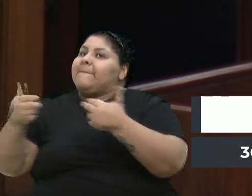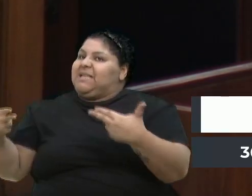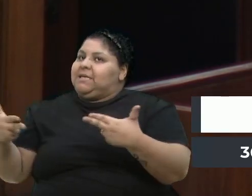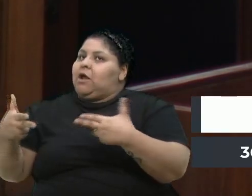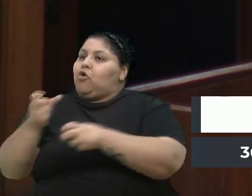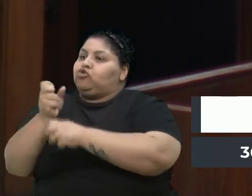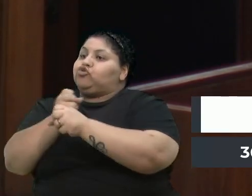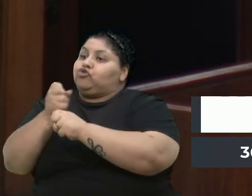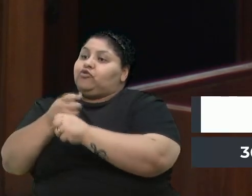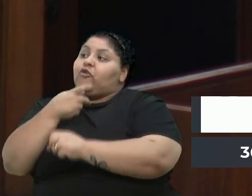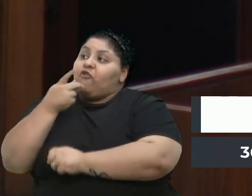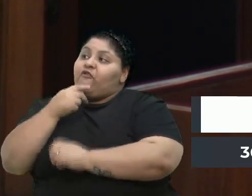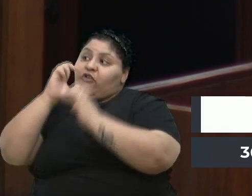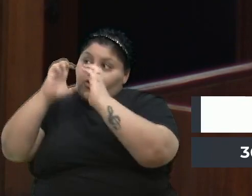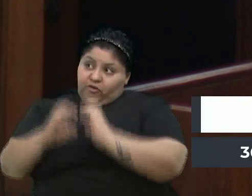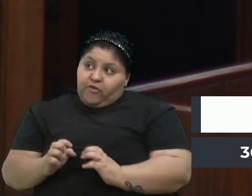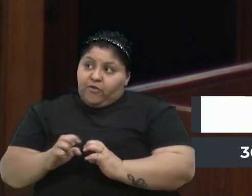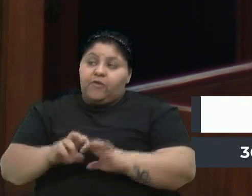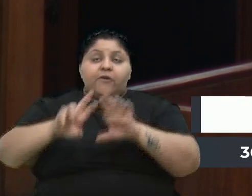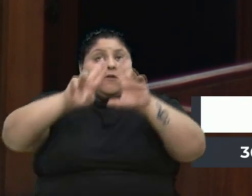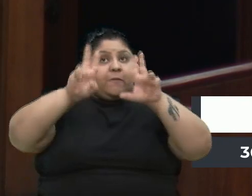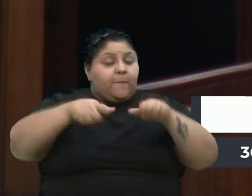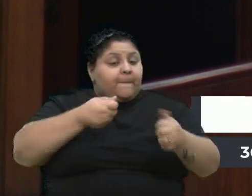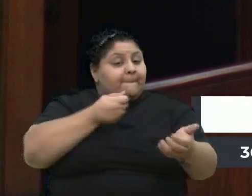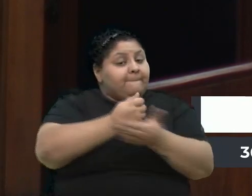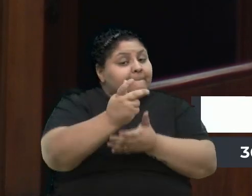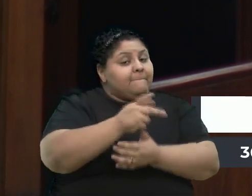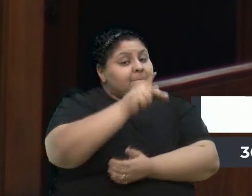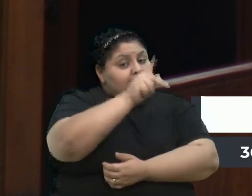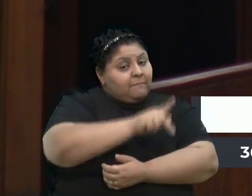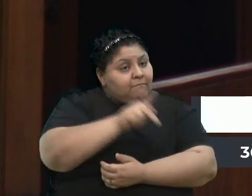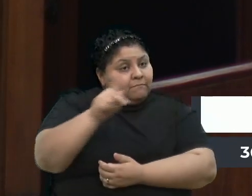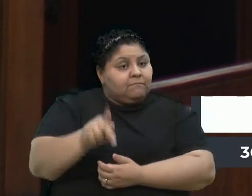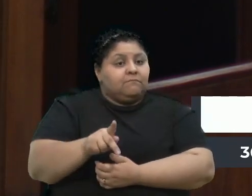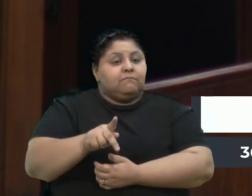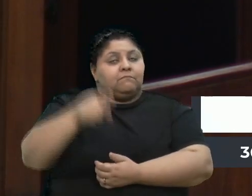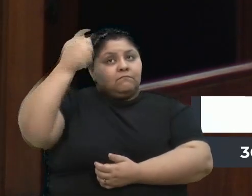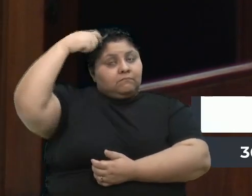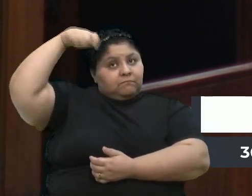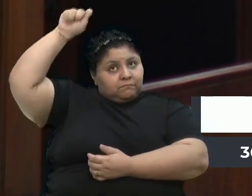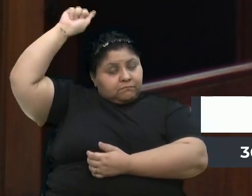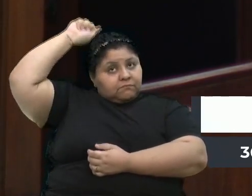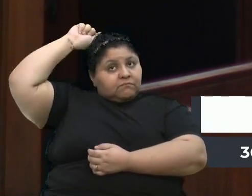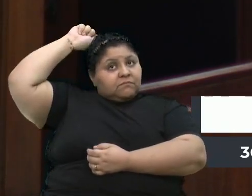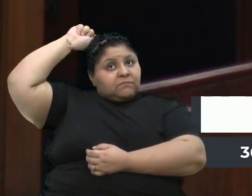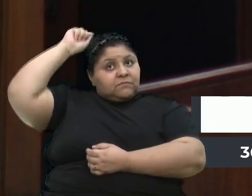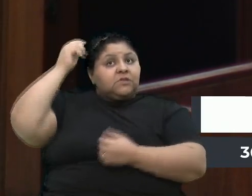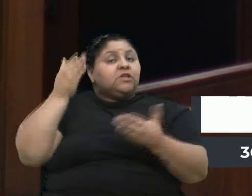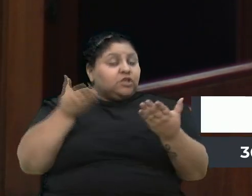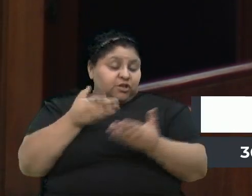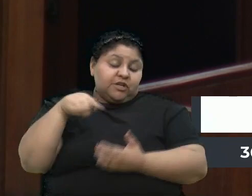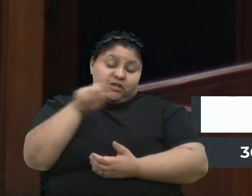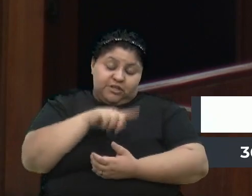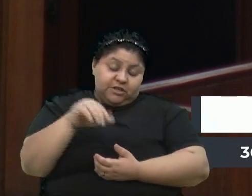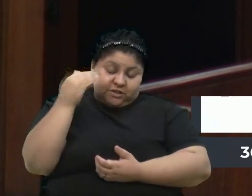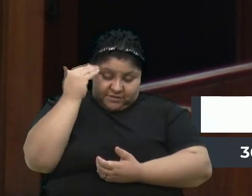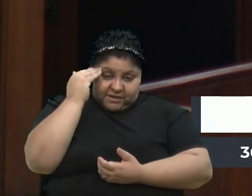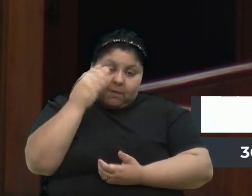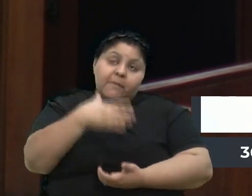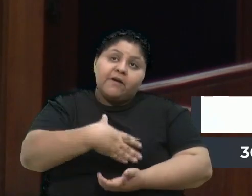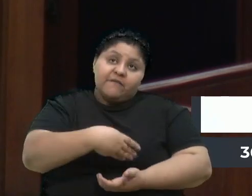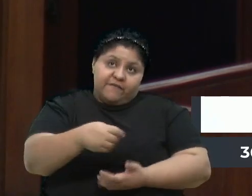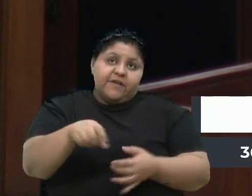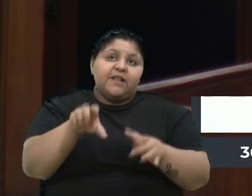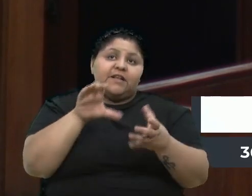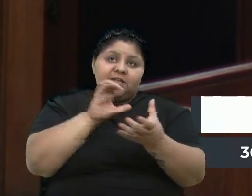ético, sobre a contratação de professores da Universidade de Caxias do Sul, já que a gente sabe que a filha dele e também a